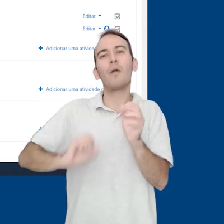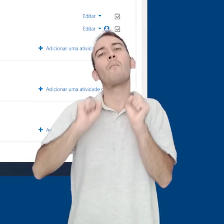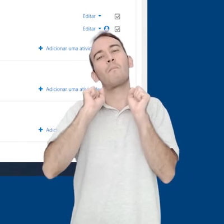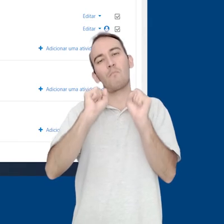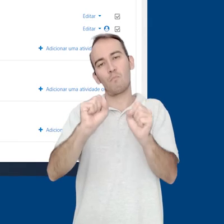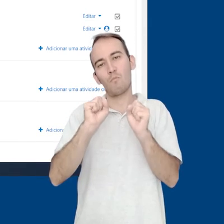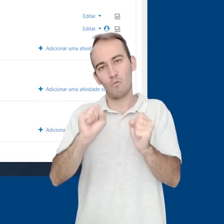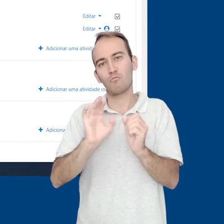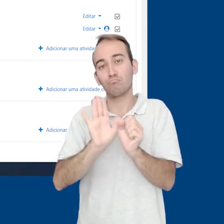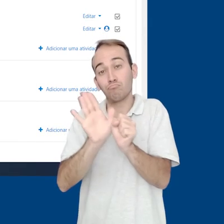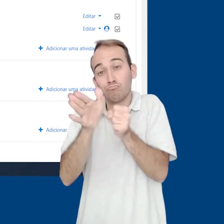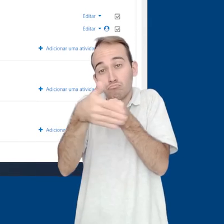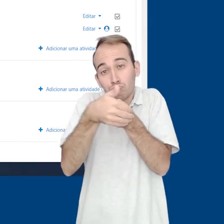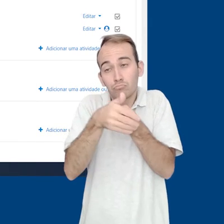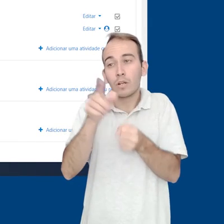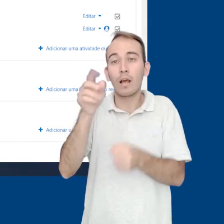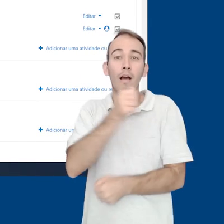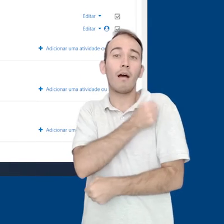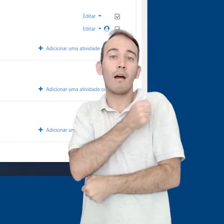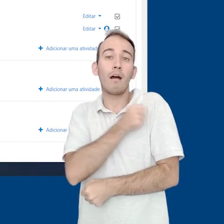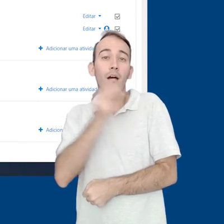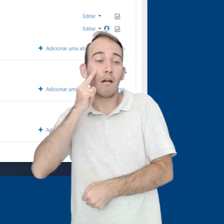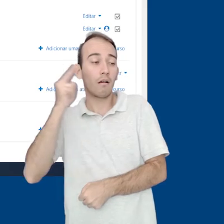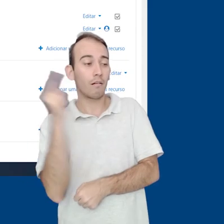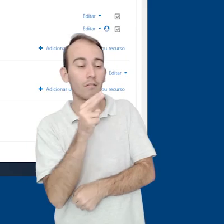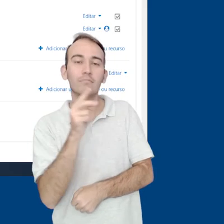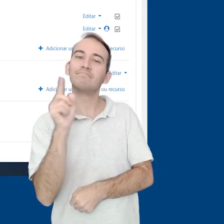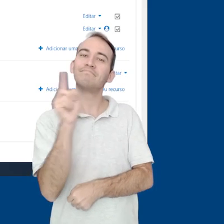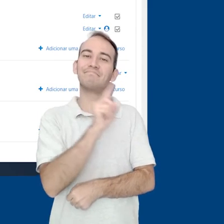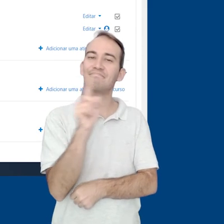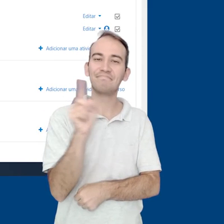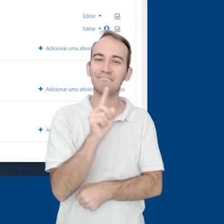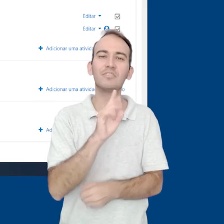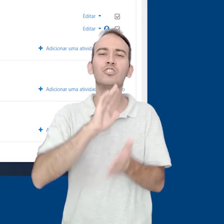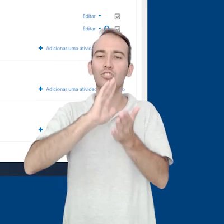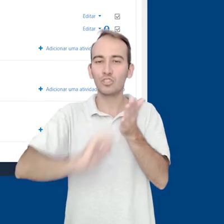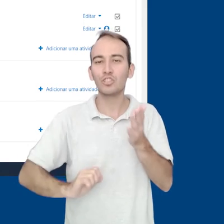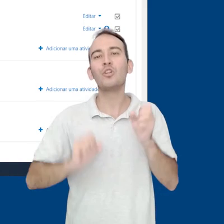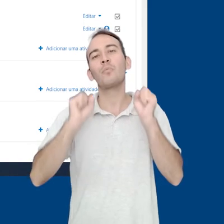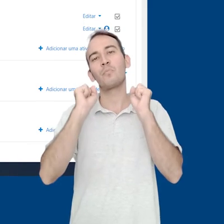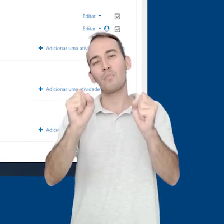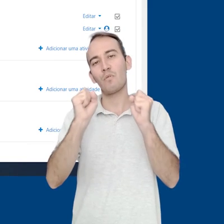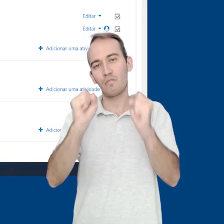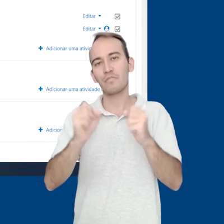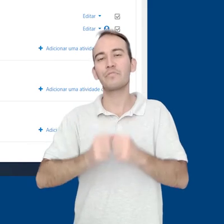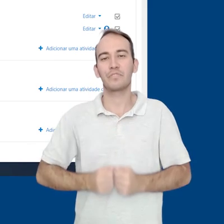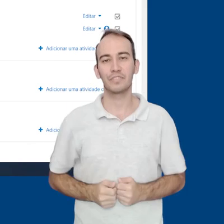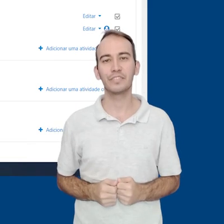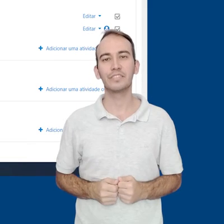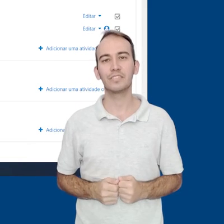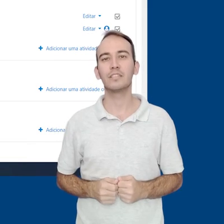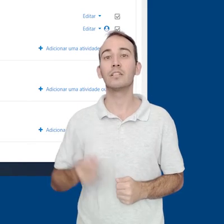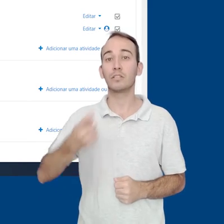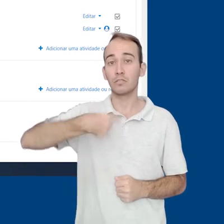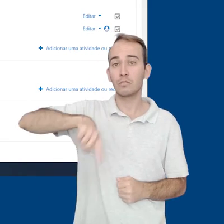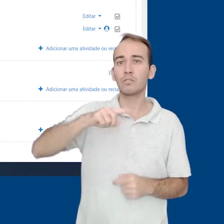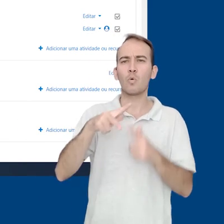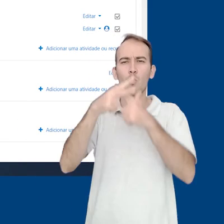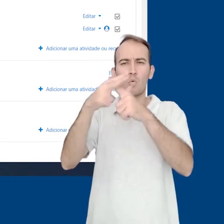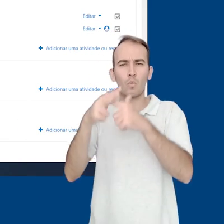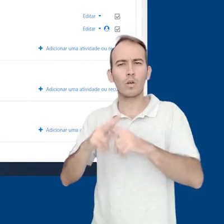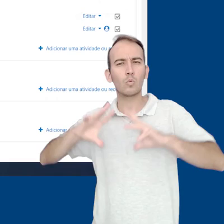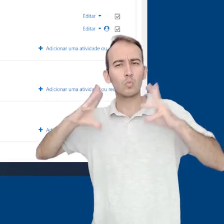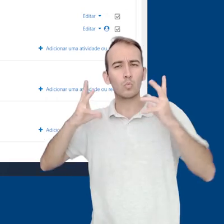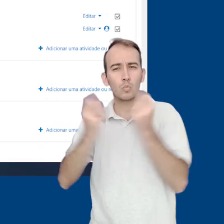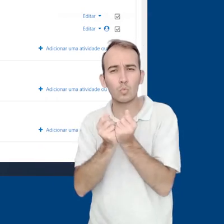disponível para os alunos. Isso é interessante enquanto se cria um recurso e, quando ele não está completamente configurado,